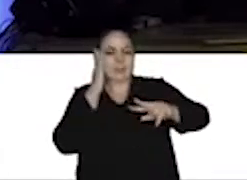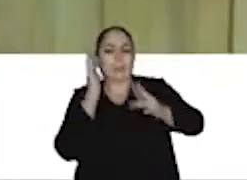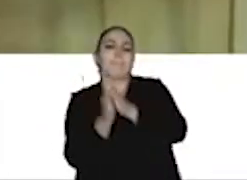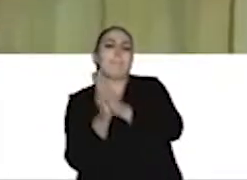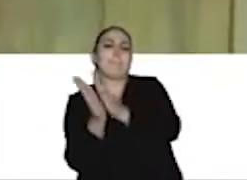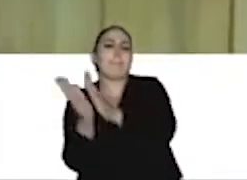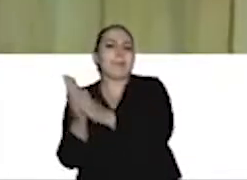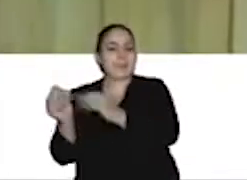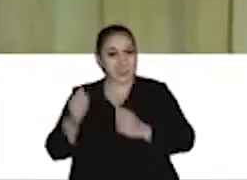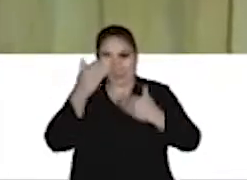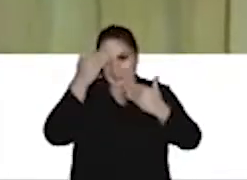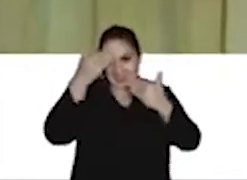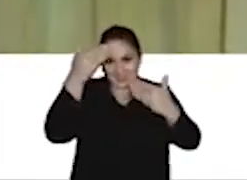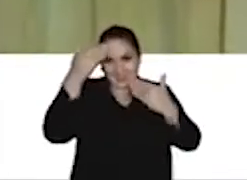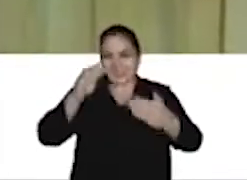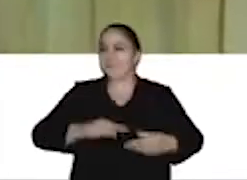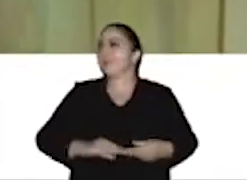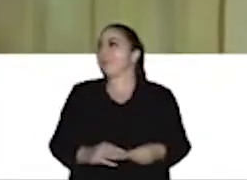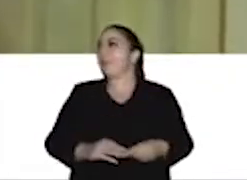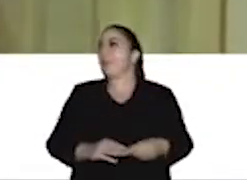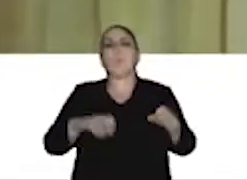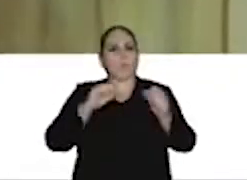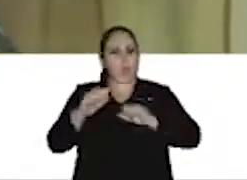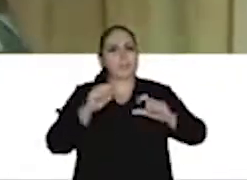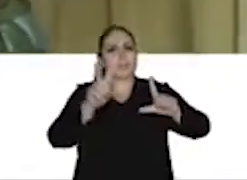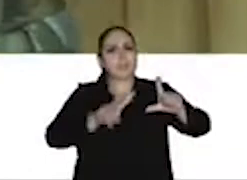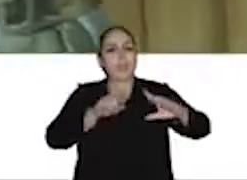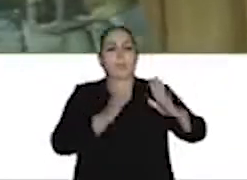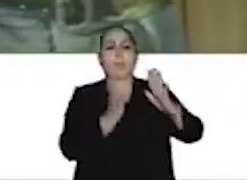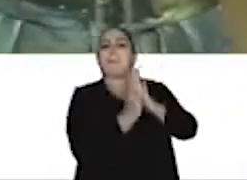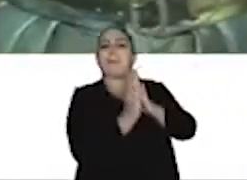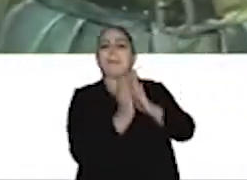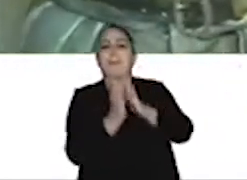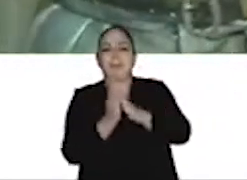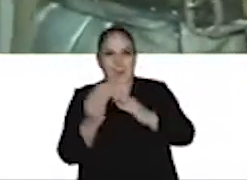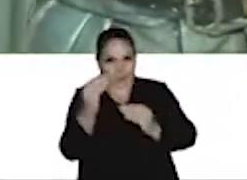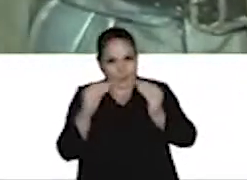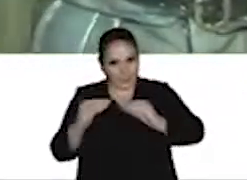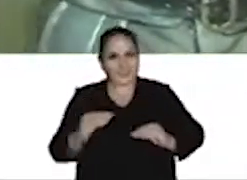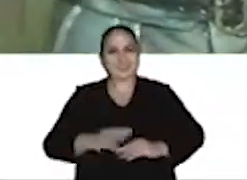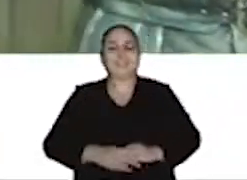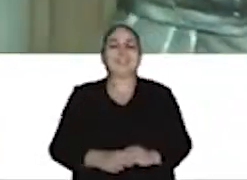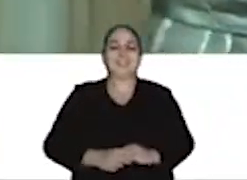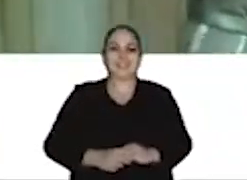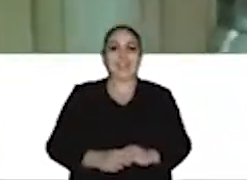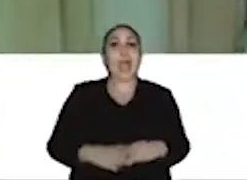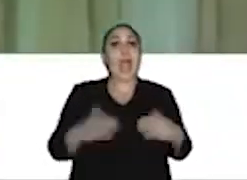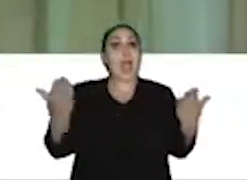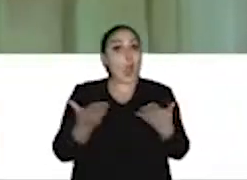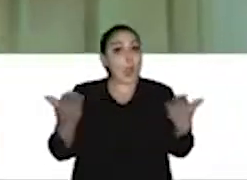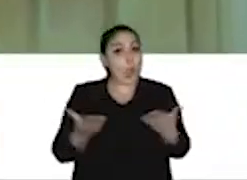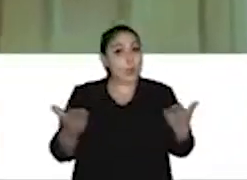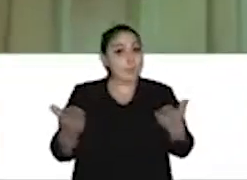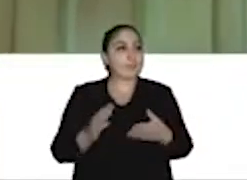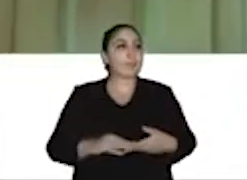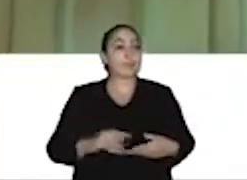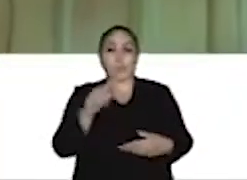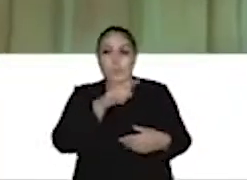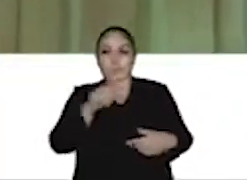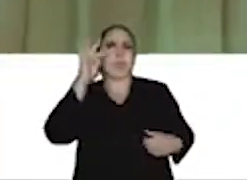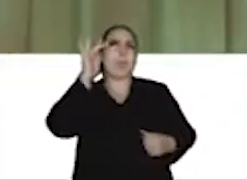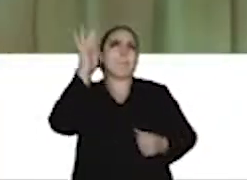pode botar. Obrigado, viu, Pacheco? Pode ser virtual mesmo. Pode ser virtual, gente. E agora, vocês